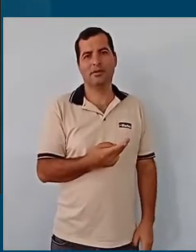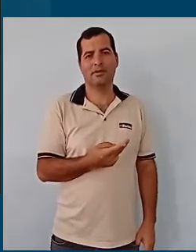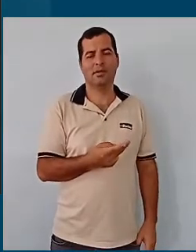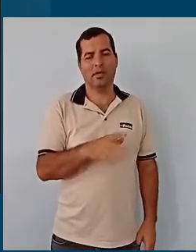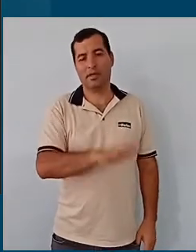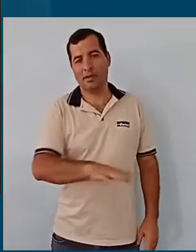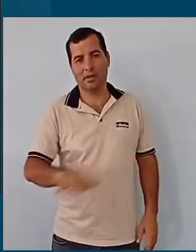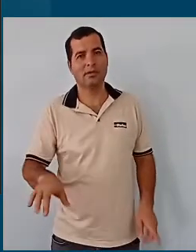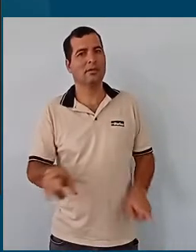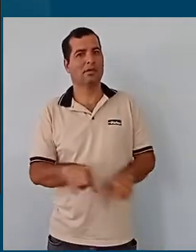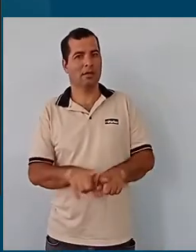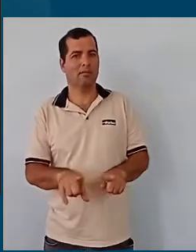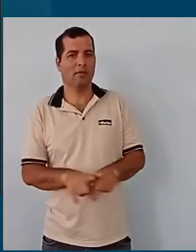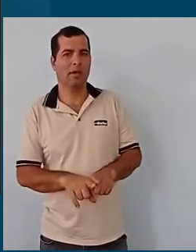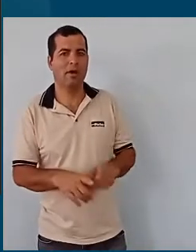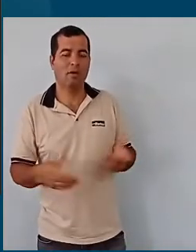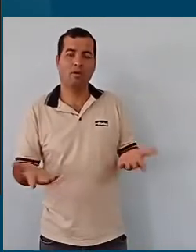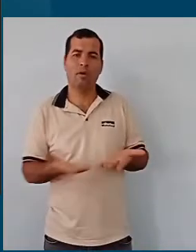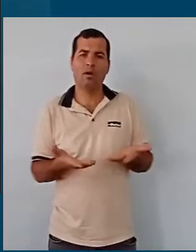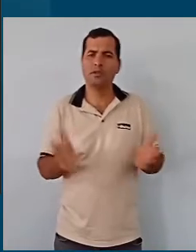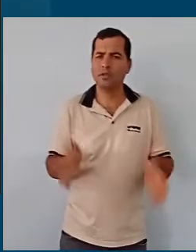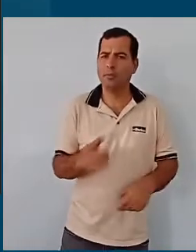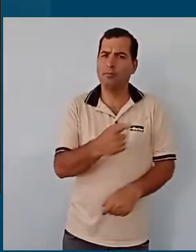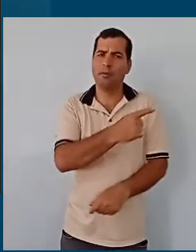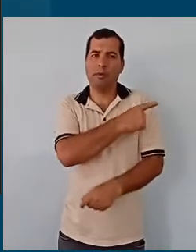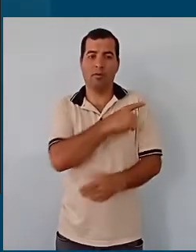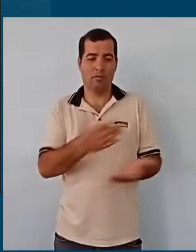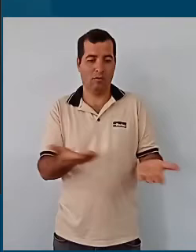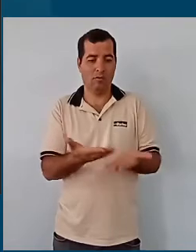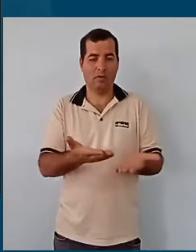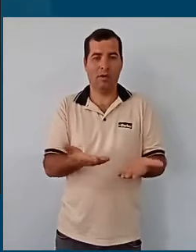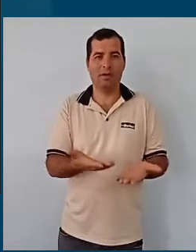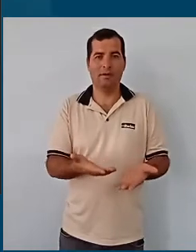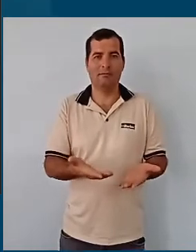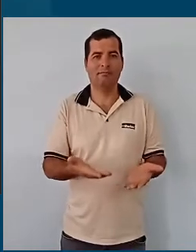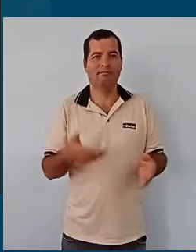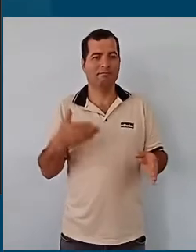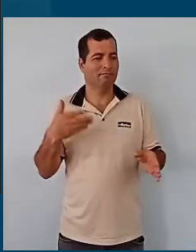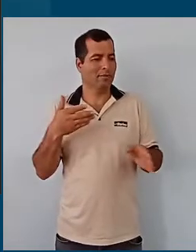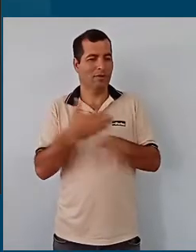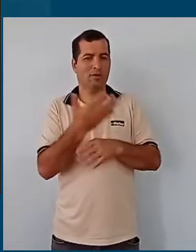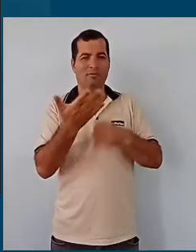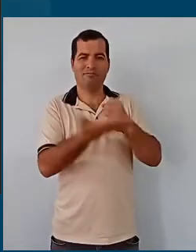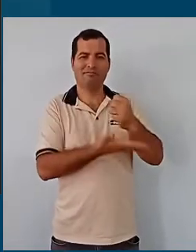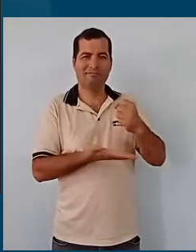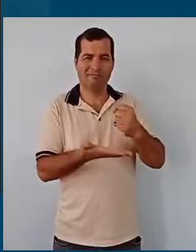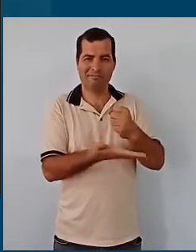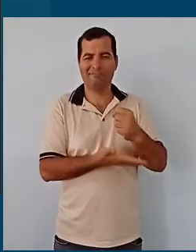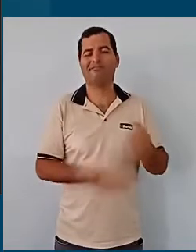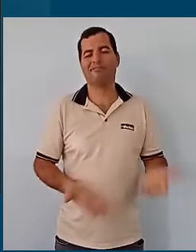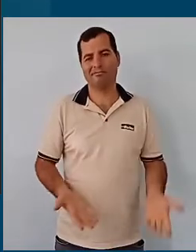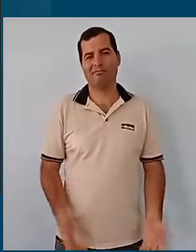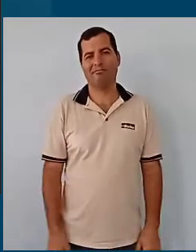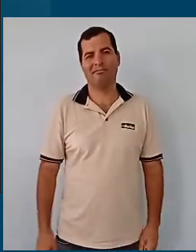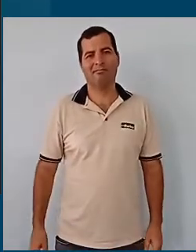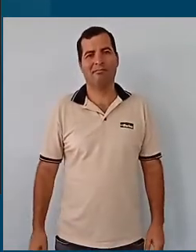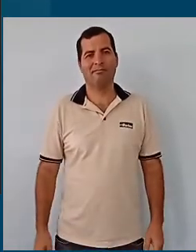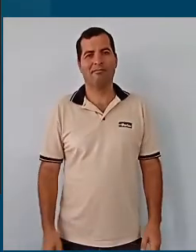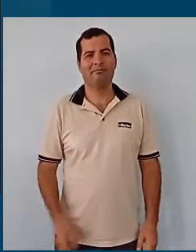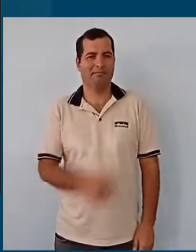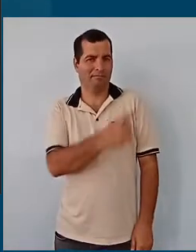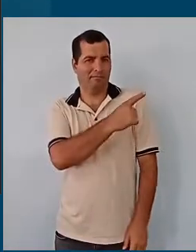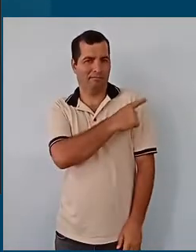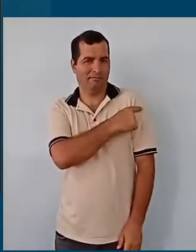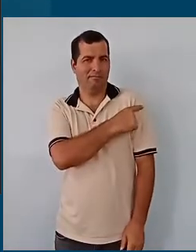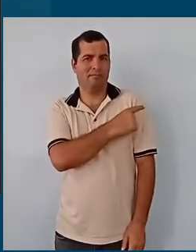estão deixando agora a educação infantil e ingressando no ano que vem, né, já no primeiro ano do